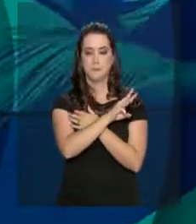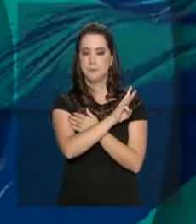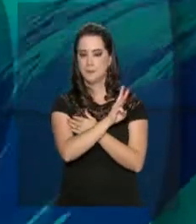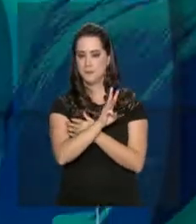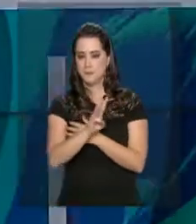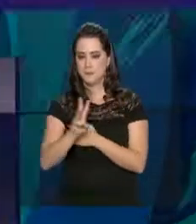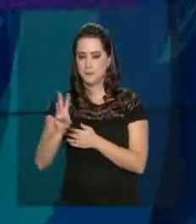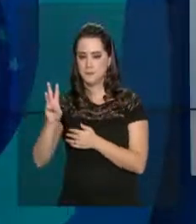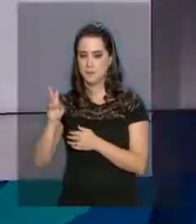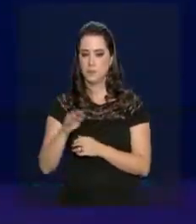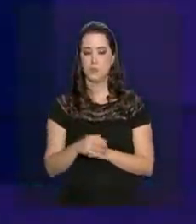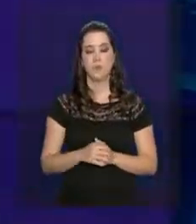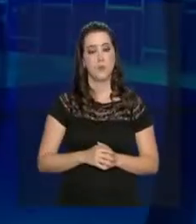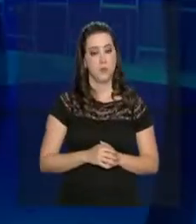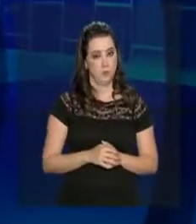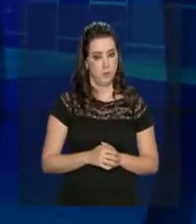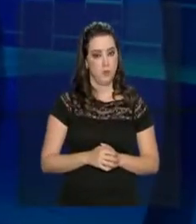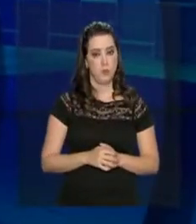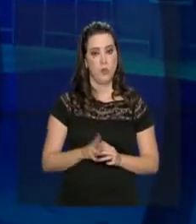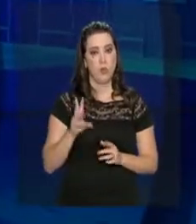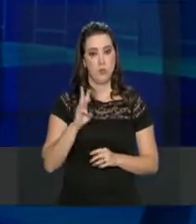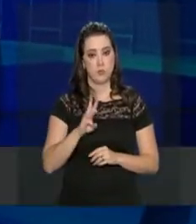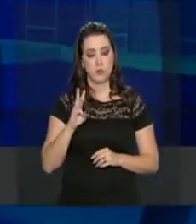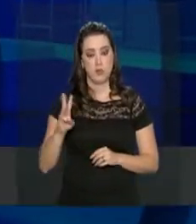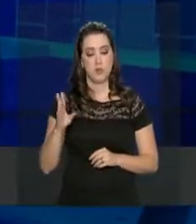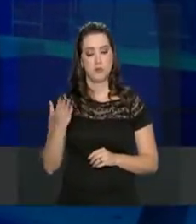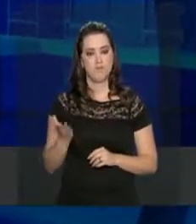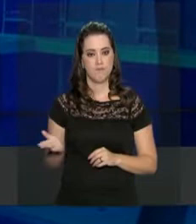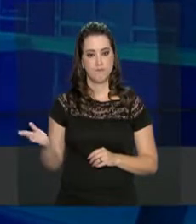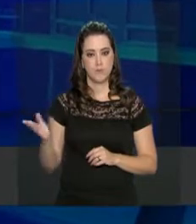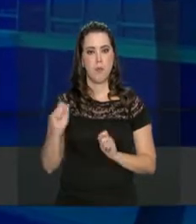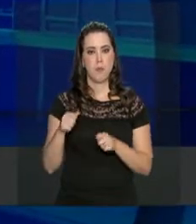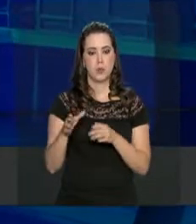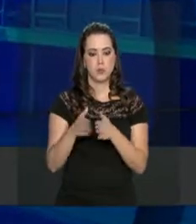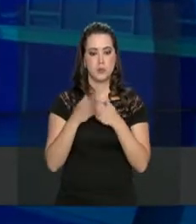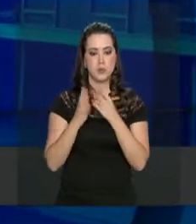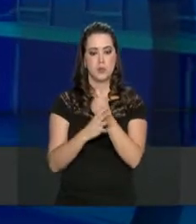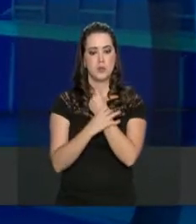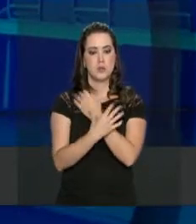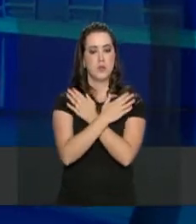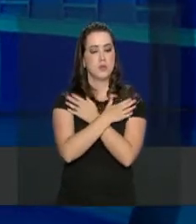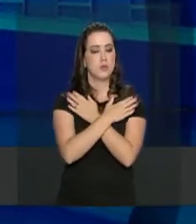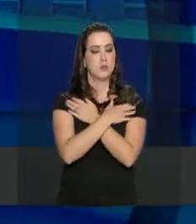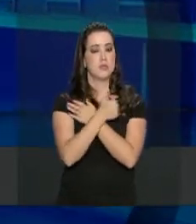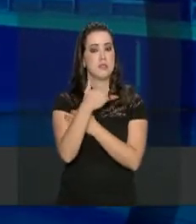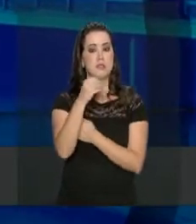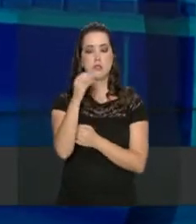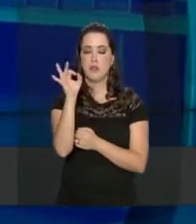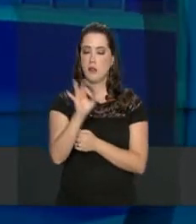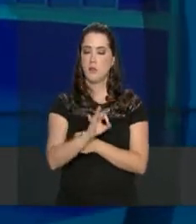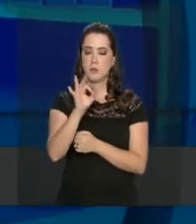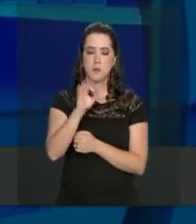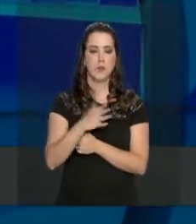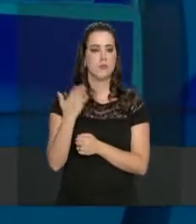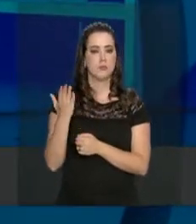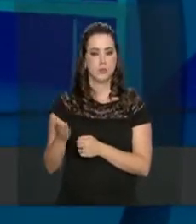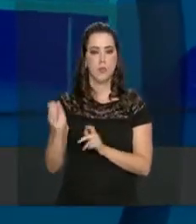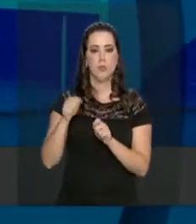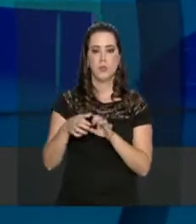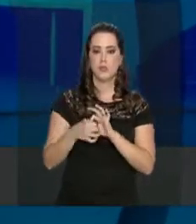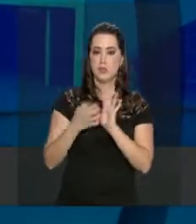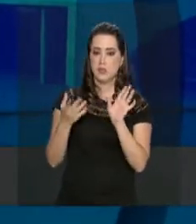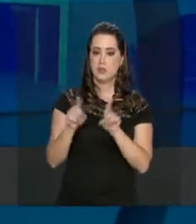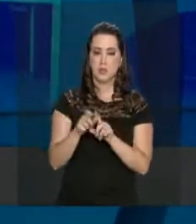pelo portal emprega brasil o chamado seguro desemprego 100% web permite que o benefício seja concedido